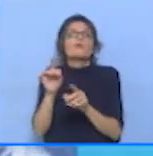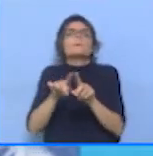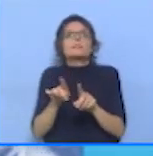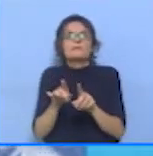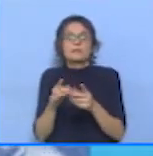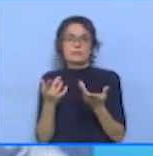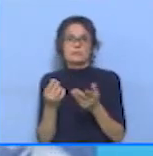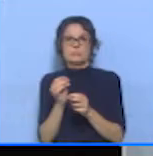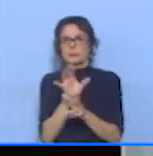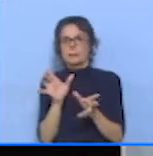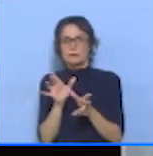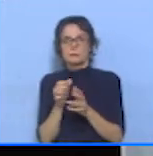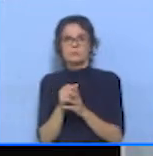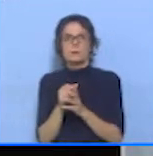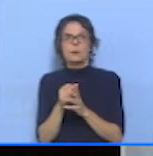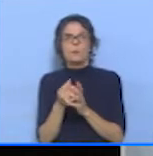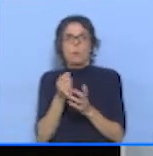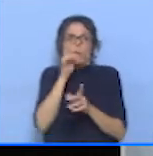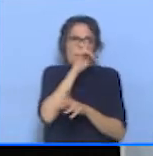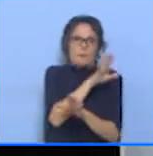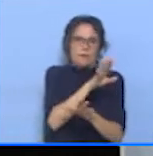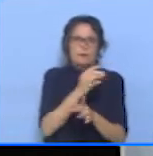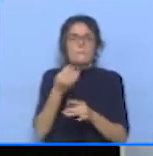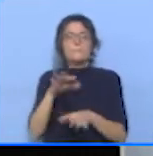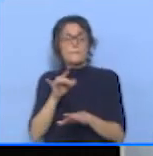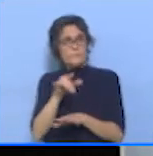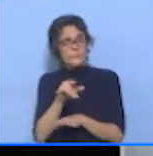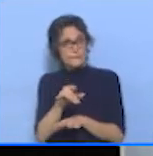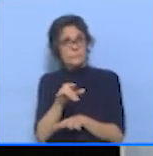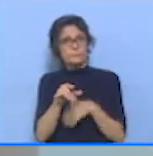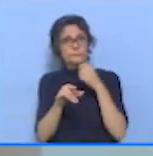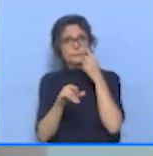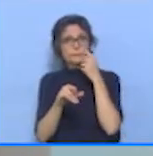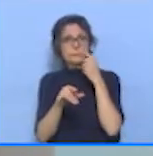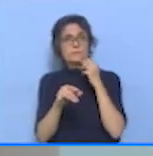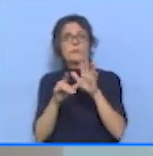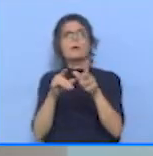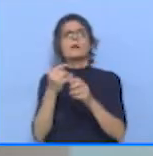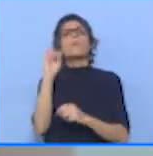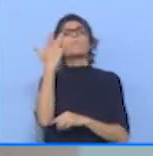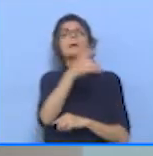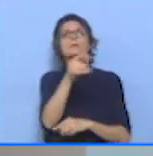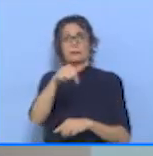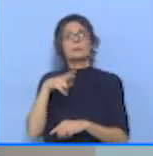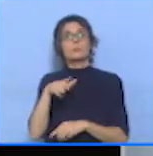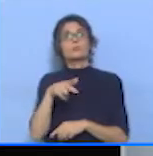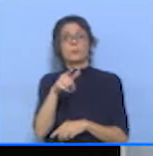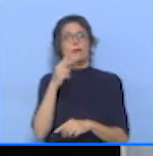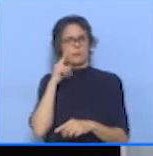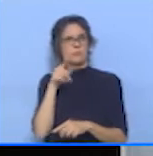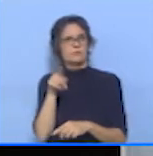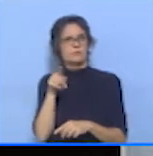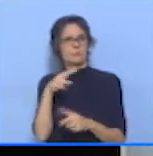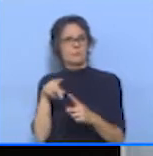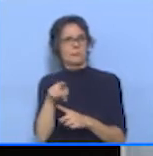como a Finlândia, mas efetivamente o crescimento do PAN em Portugal é sinal disso também? Pois, de um ponto de vista